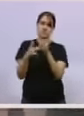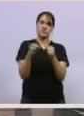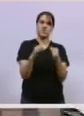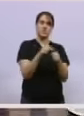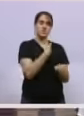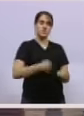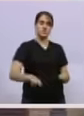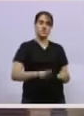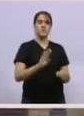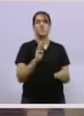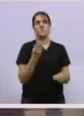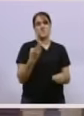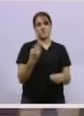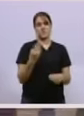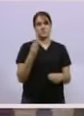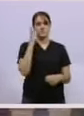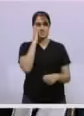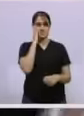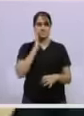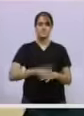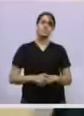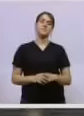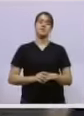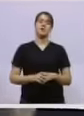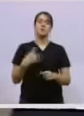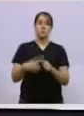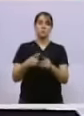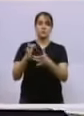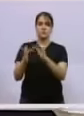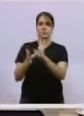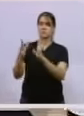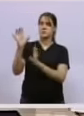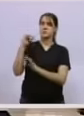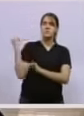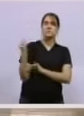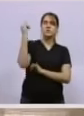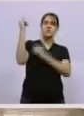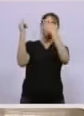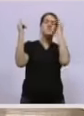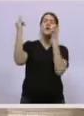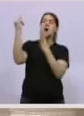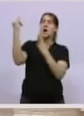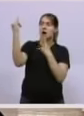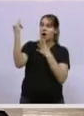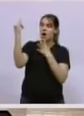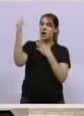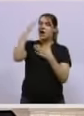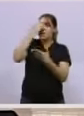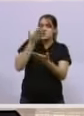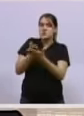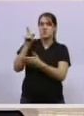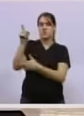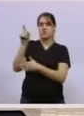corremos. Corremos quando a nossa admiração por alguém, quando a nossa admiração por uma pessoa se